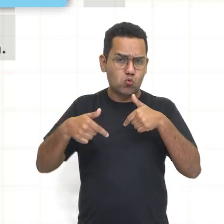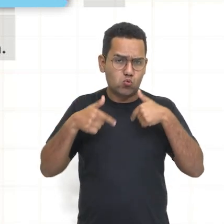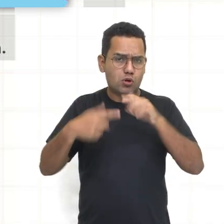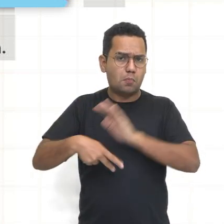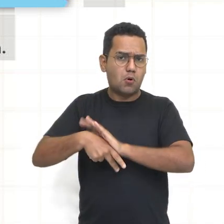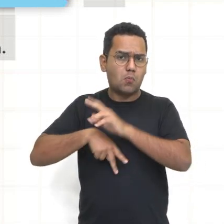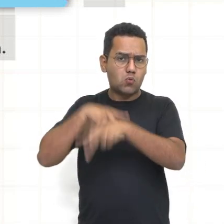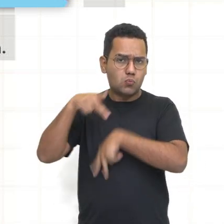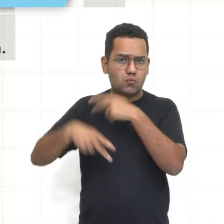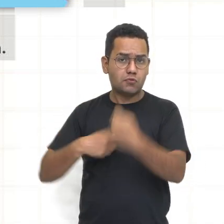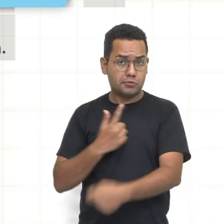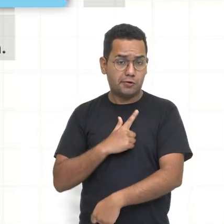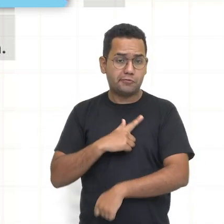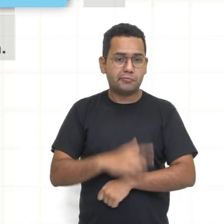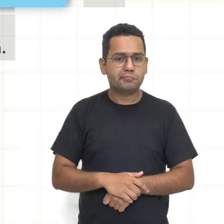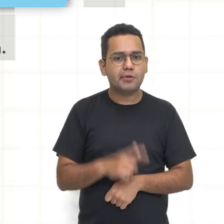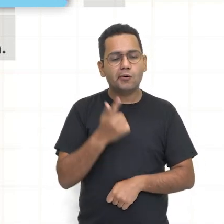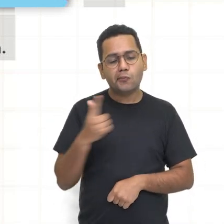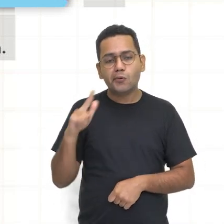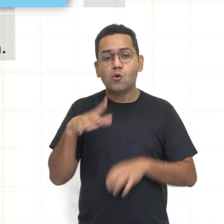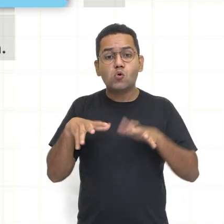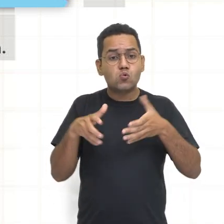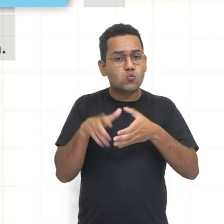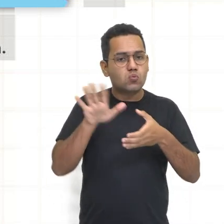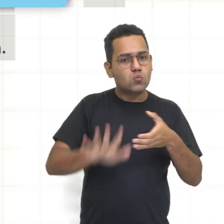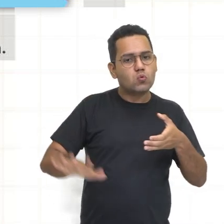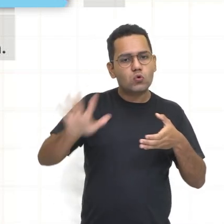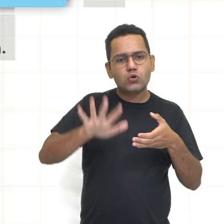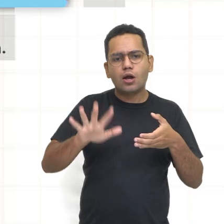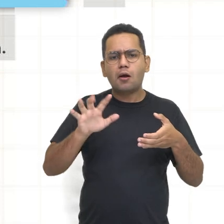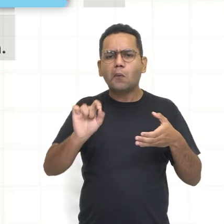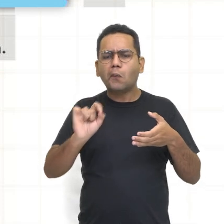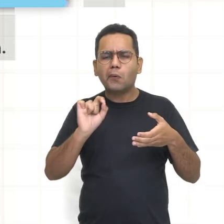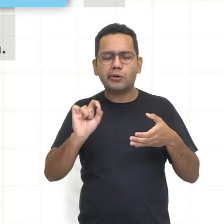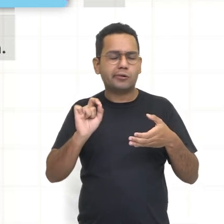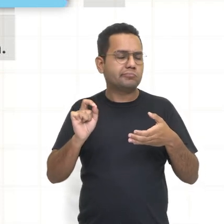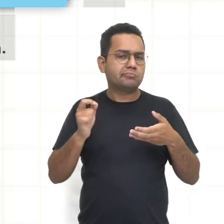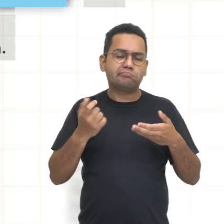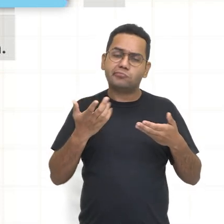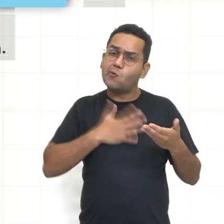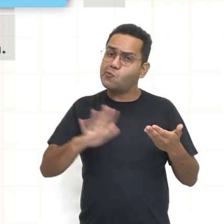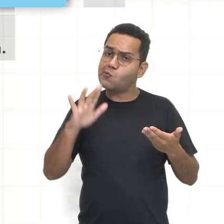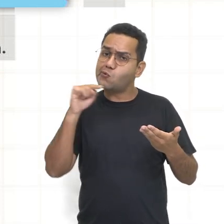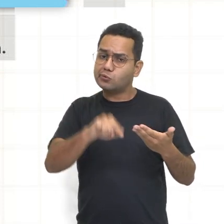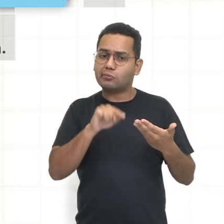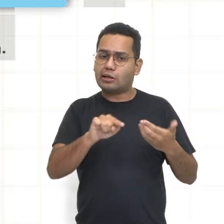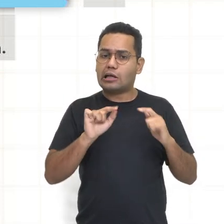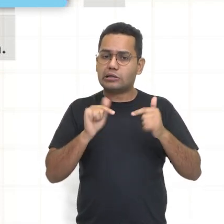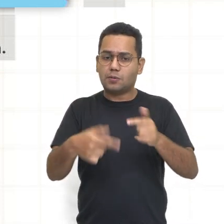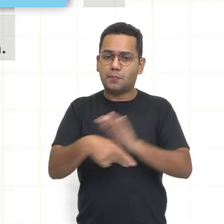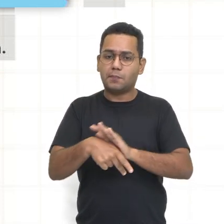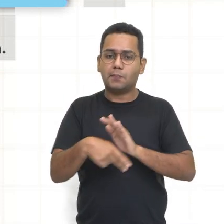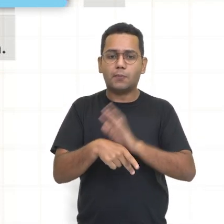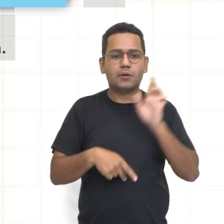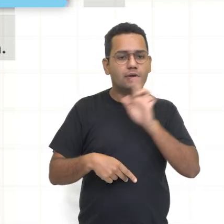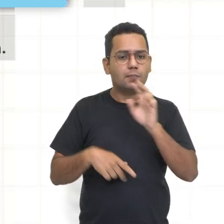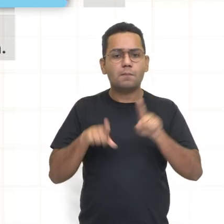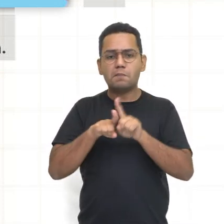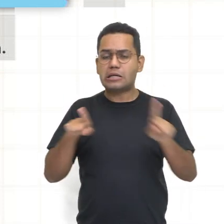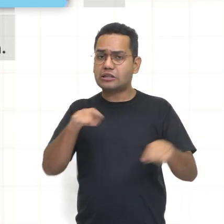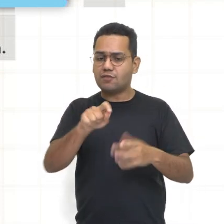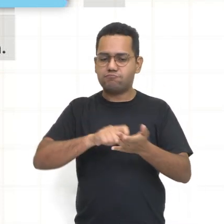Resistência ucraniana, comunidade internacional condenou esta prática russa e aplicou